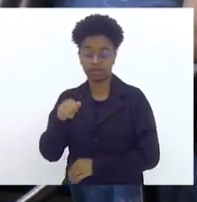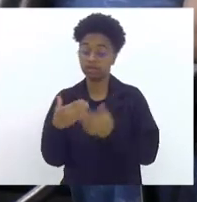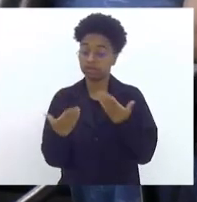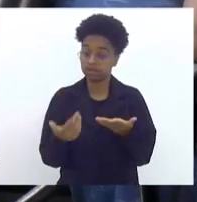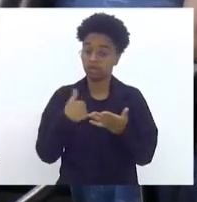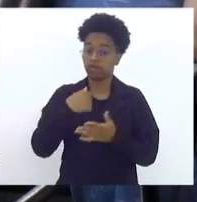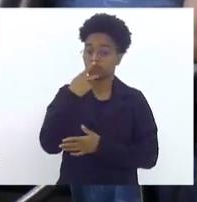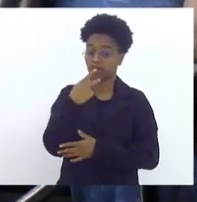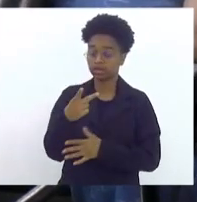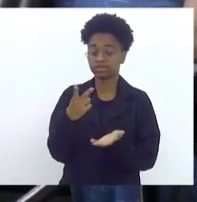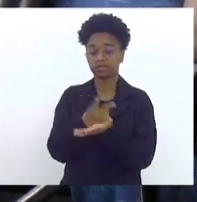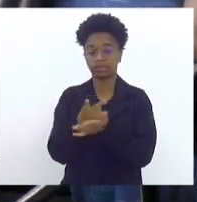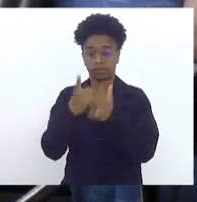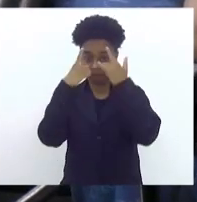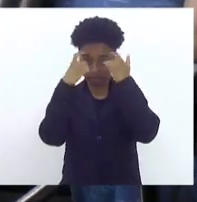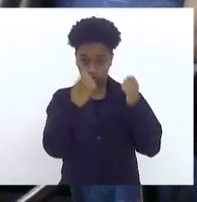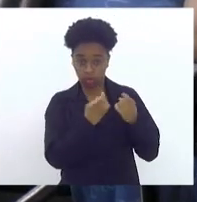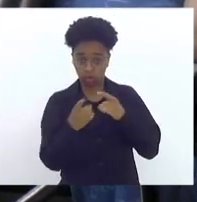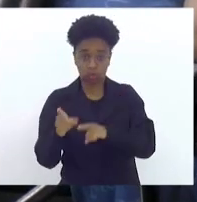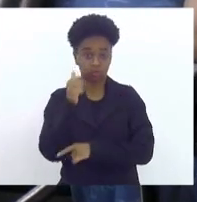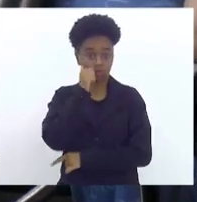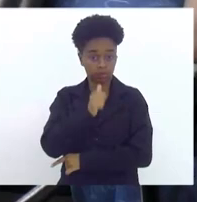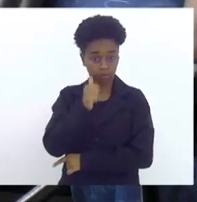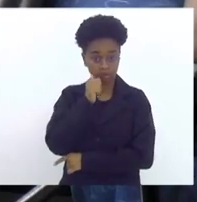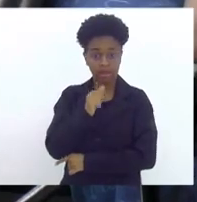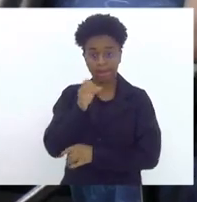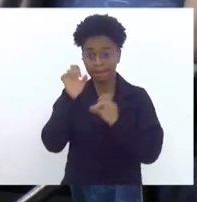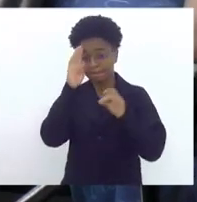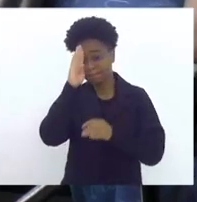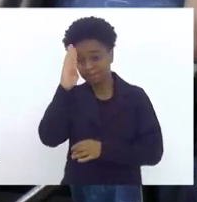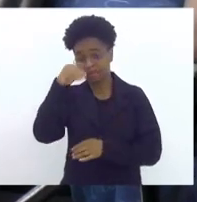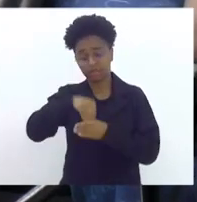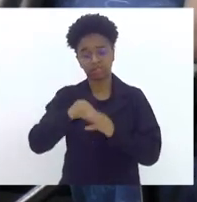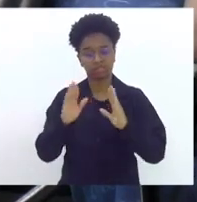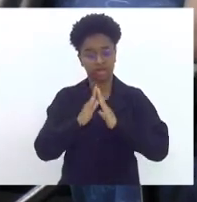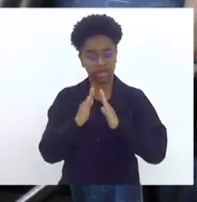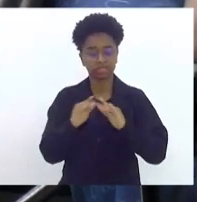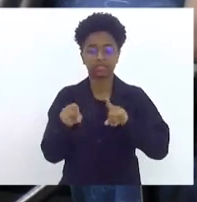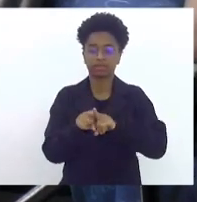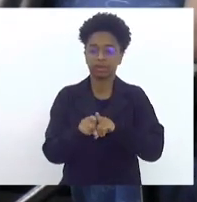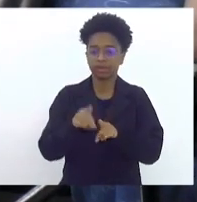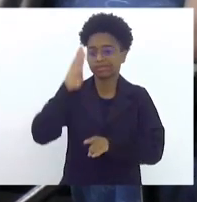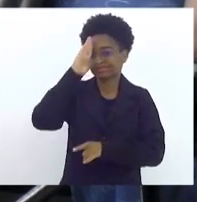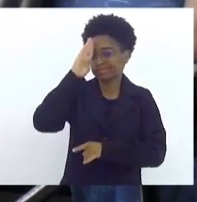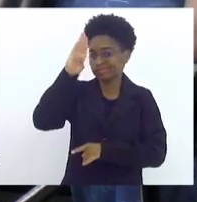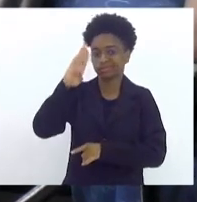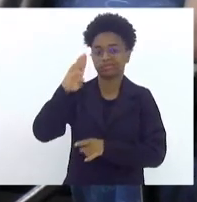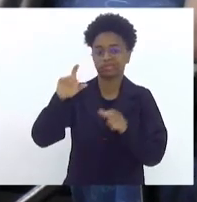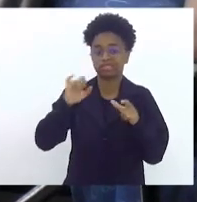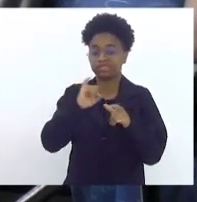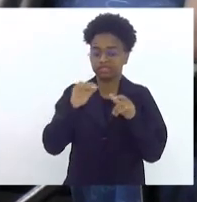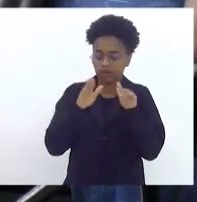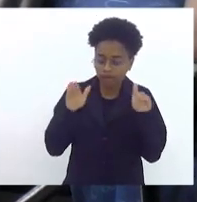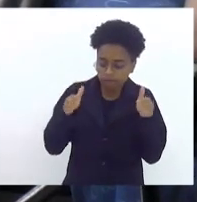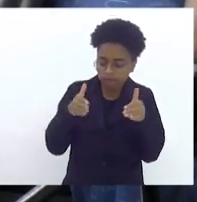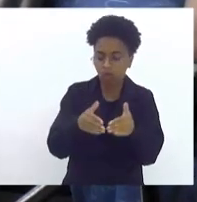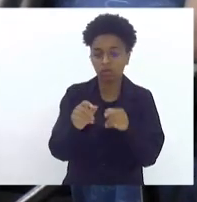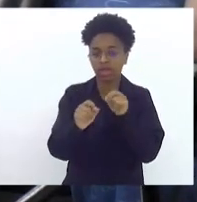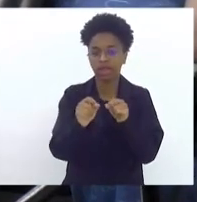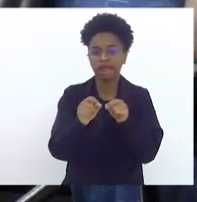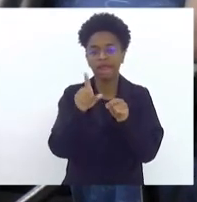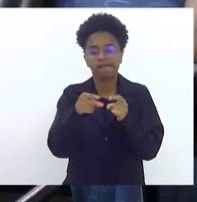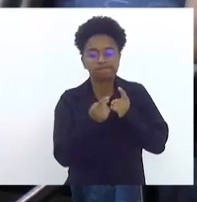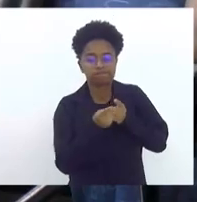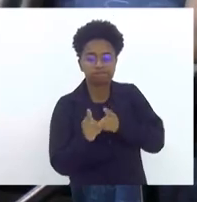contra mulher em especial no ambiente doméstico e mais especial ainda né fechando o círculo nas vinganças